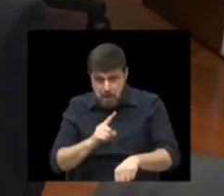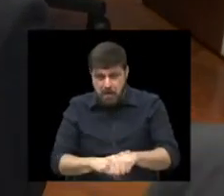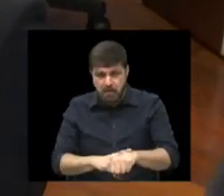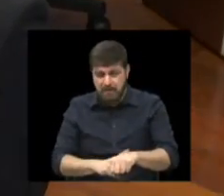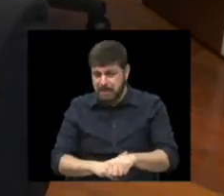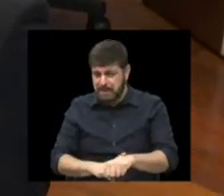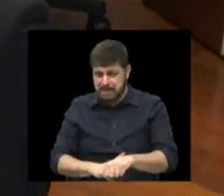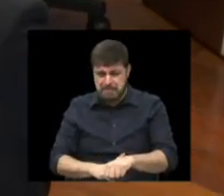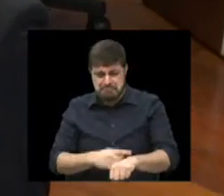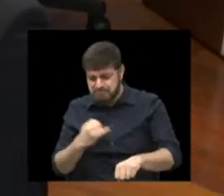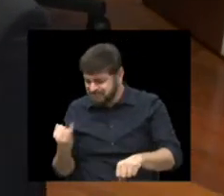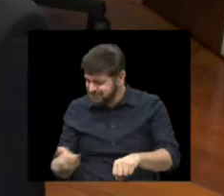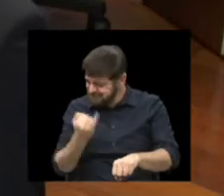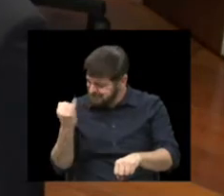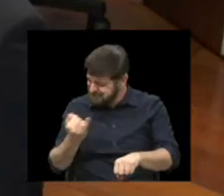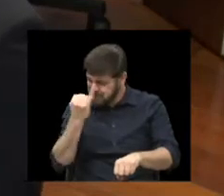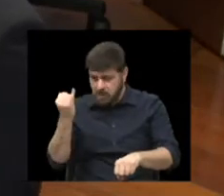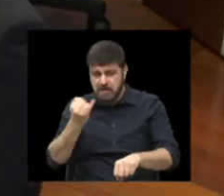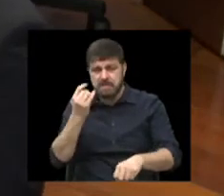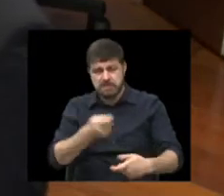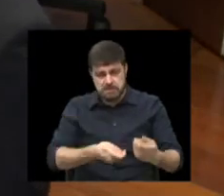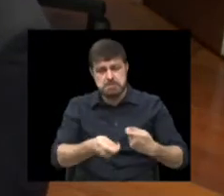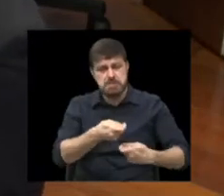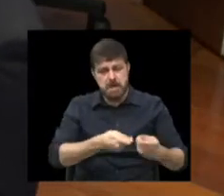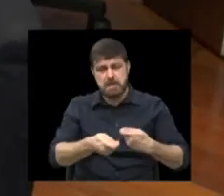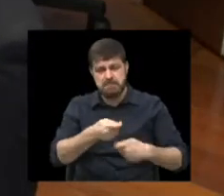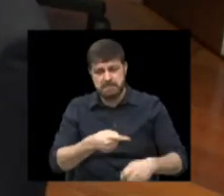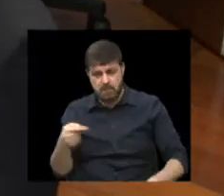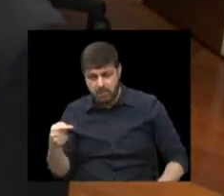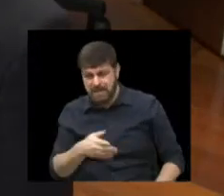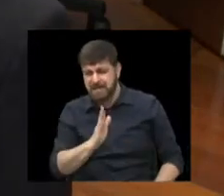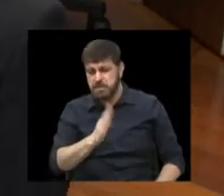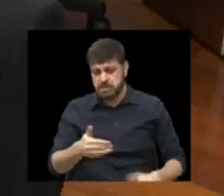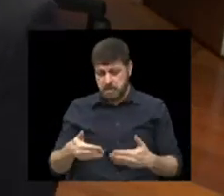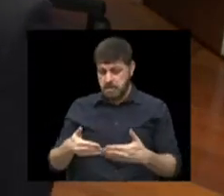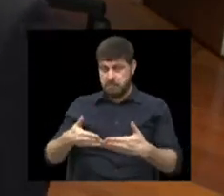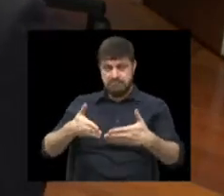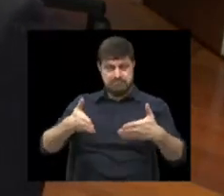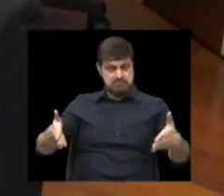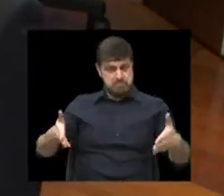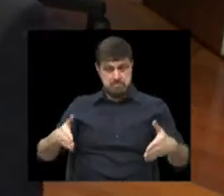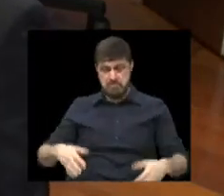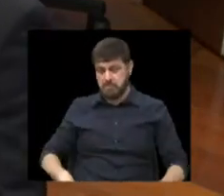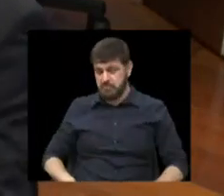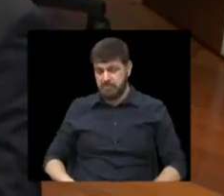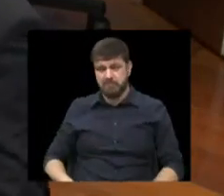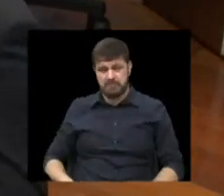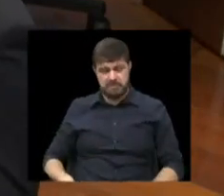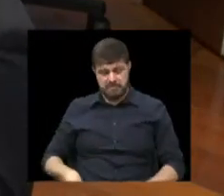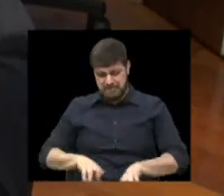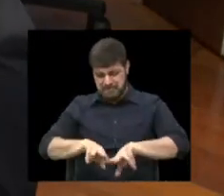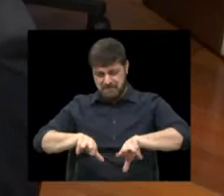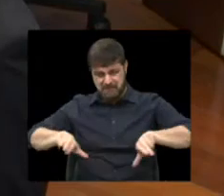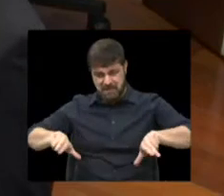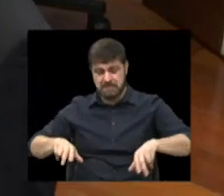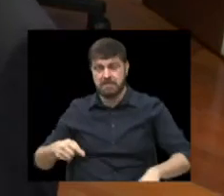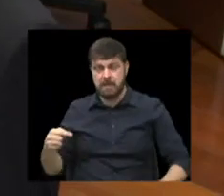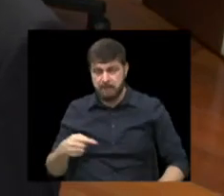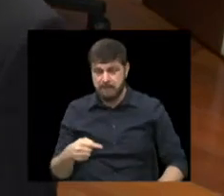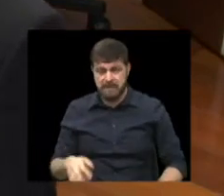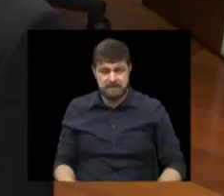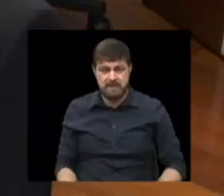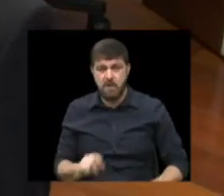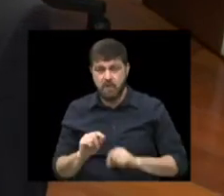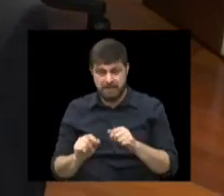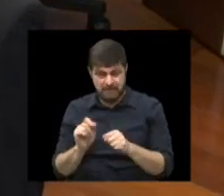o mais importante da sua administração, ele que já inaugurou diversas obras, mas, nesse caso, é uma obra